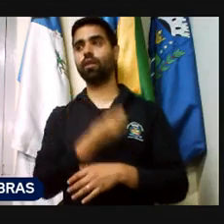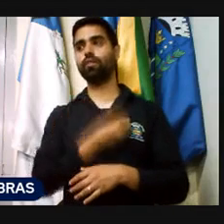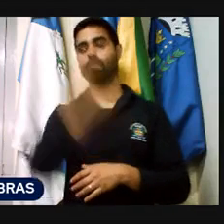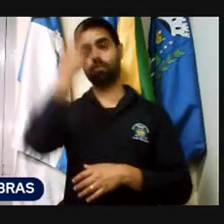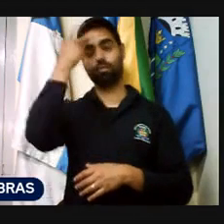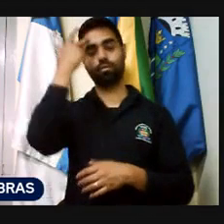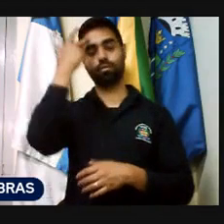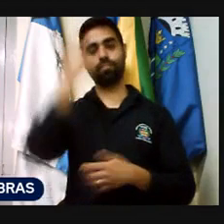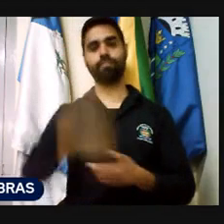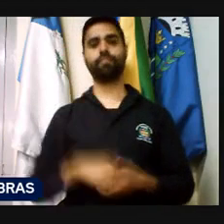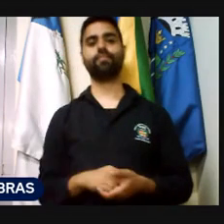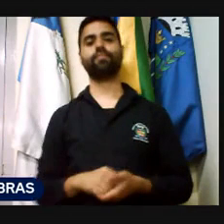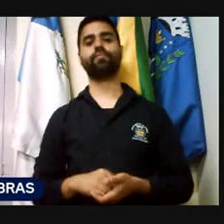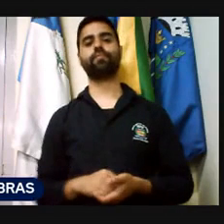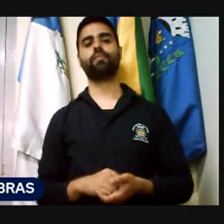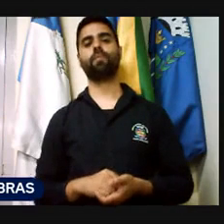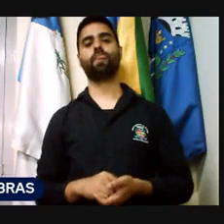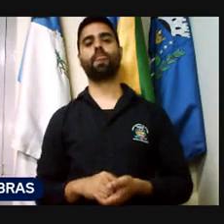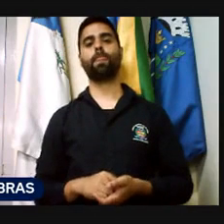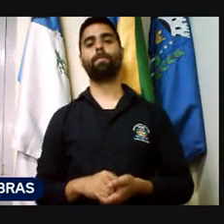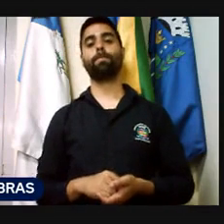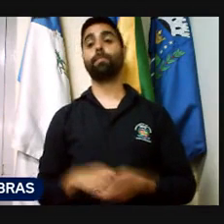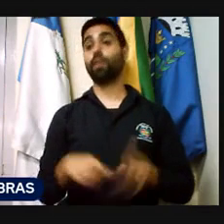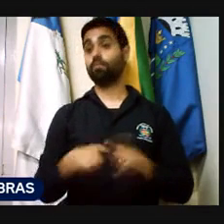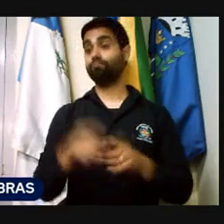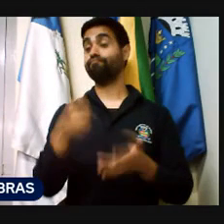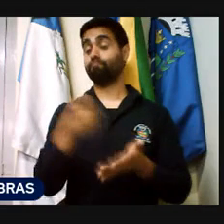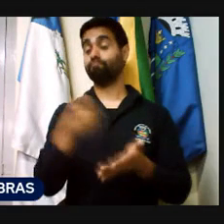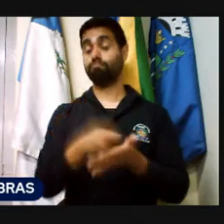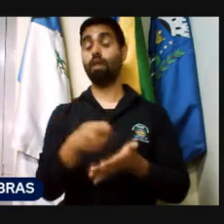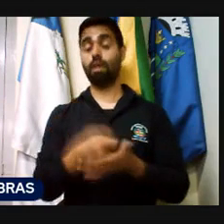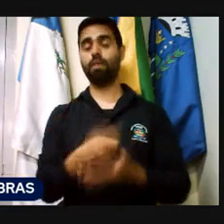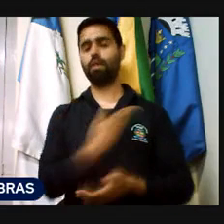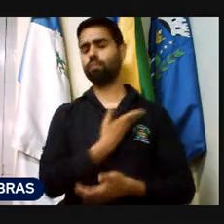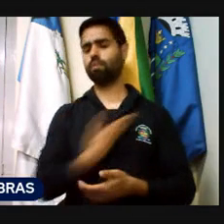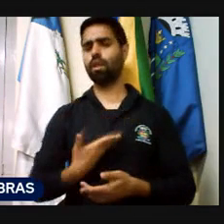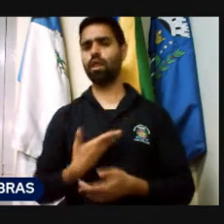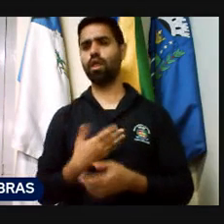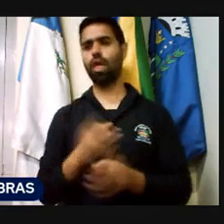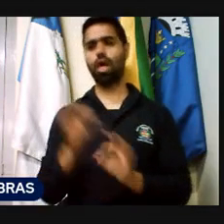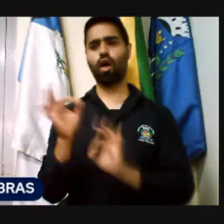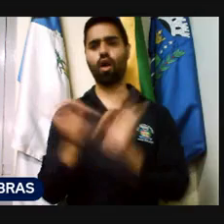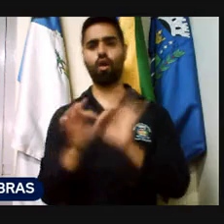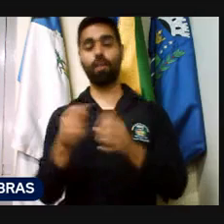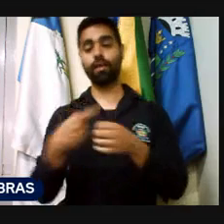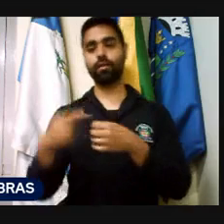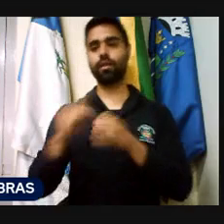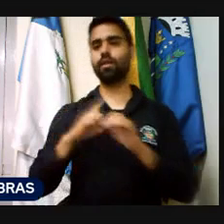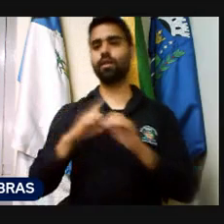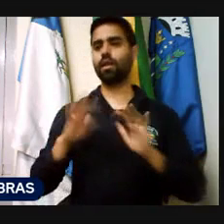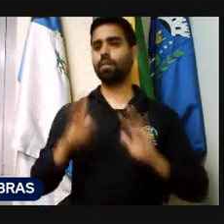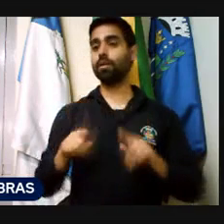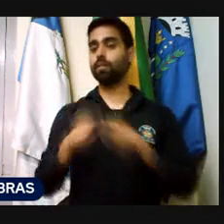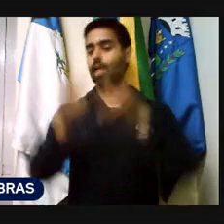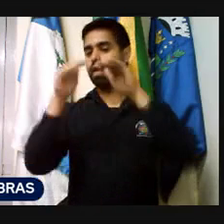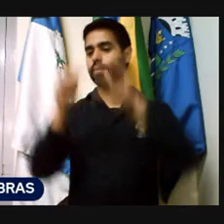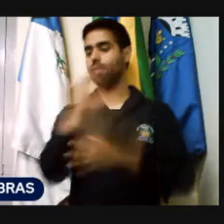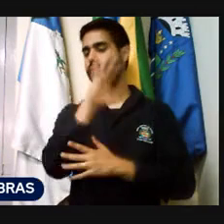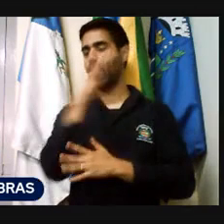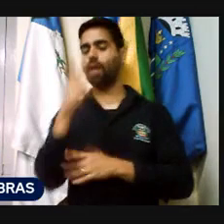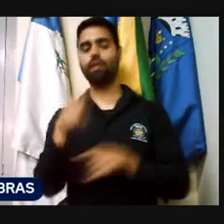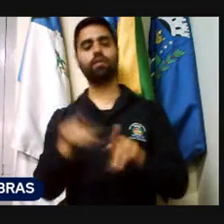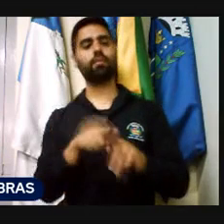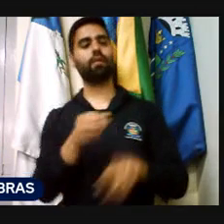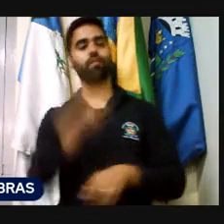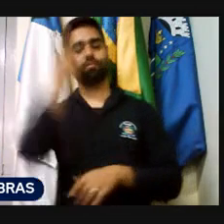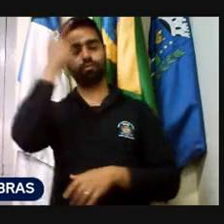população. Bem como é obrigação do poder público manter a municipalidade em perfeitas condições de limpeza, respeitando o meio ambiente e o bem-estar da